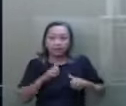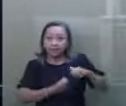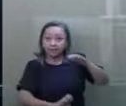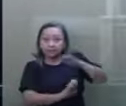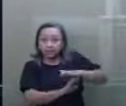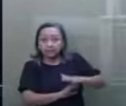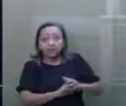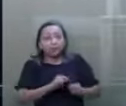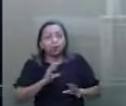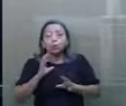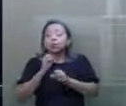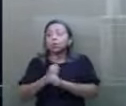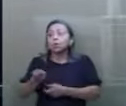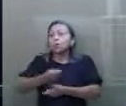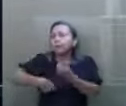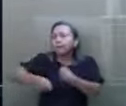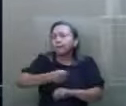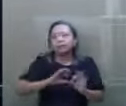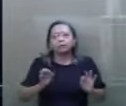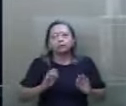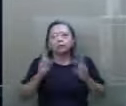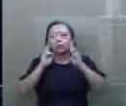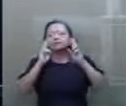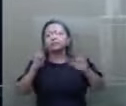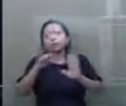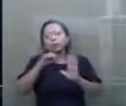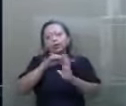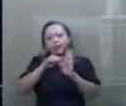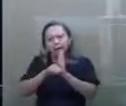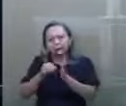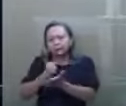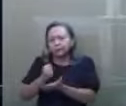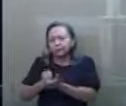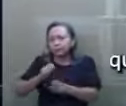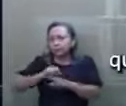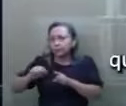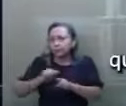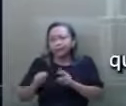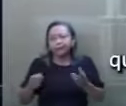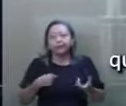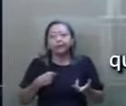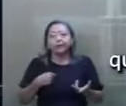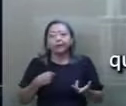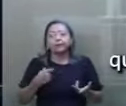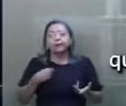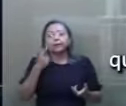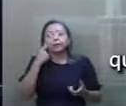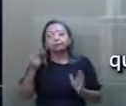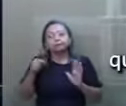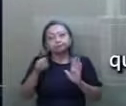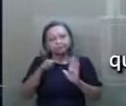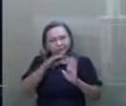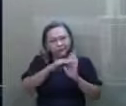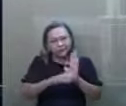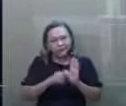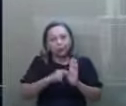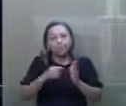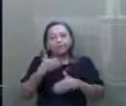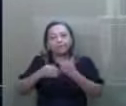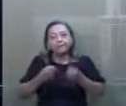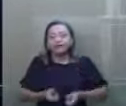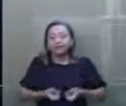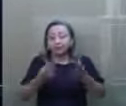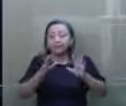não concluiu a negociação. Não respeitou cláusulas contratuais do aluguel que mencionava o processo de venda. De tal